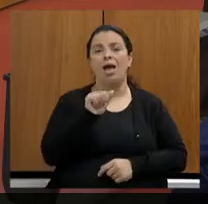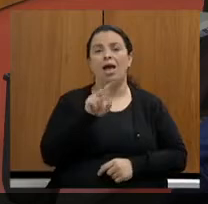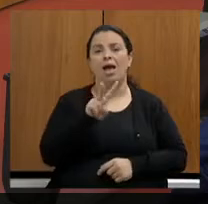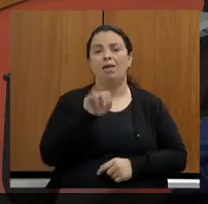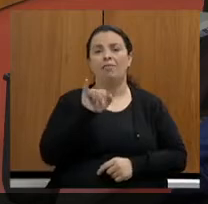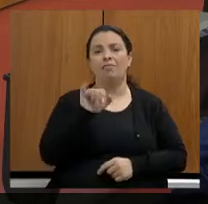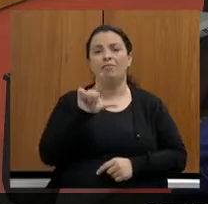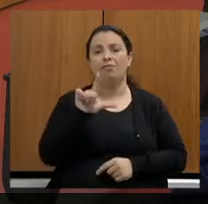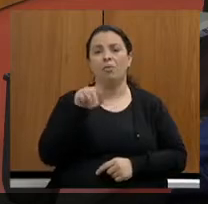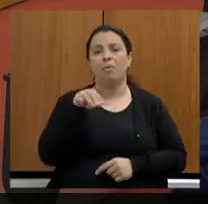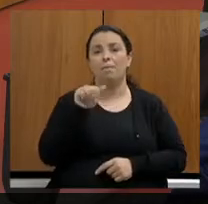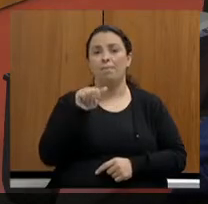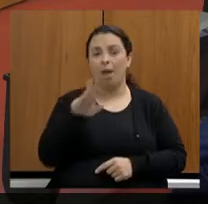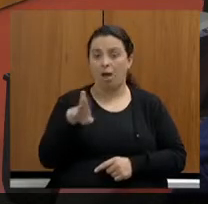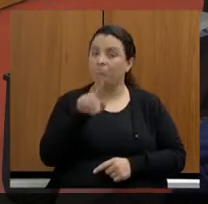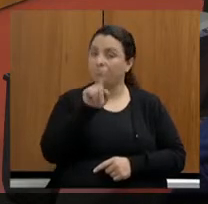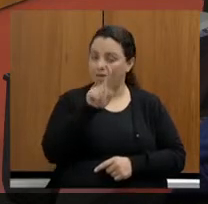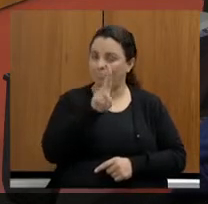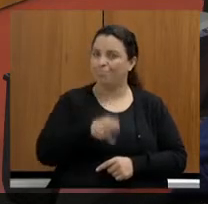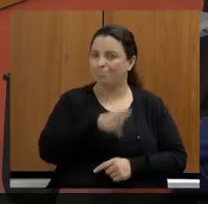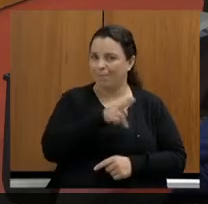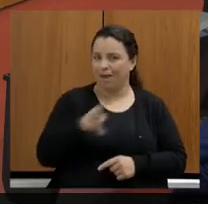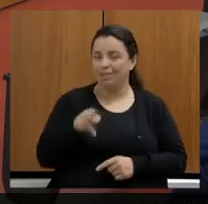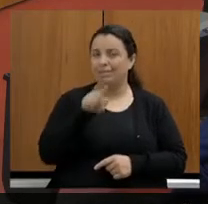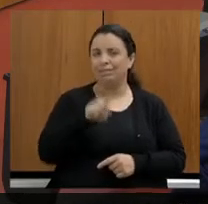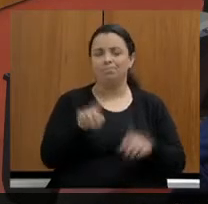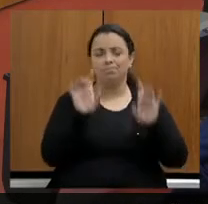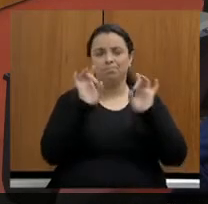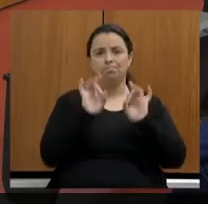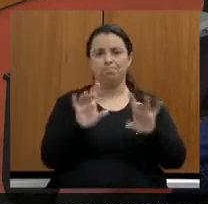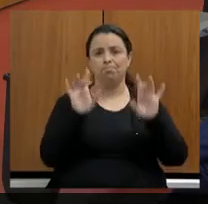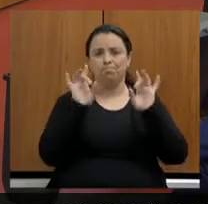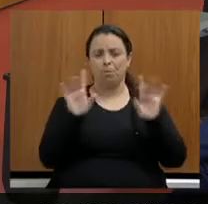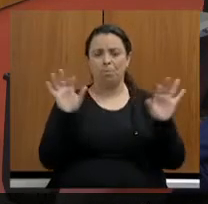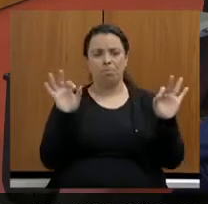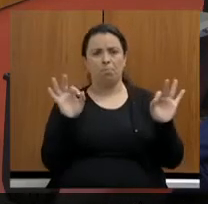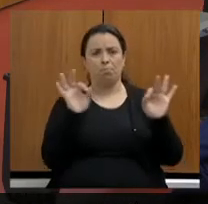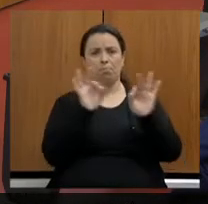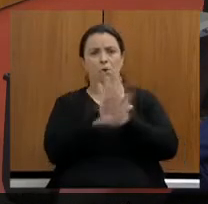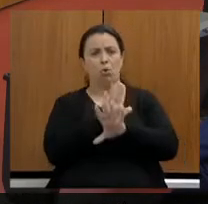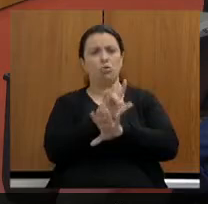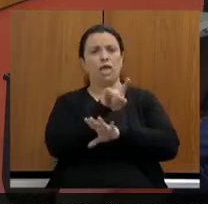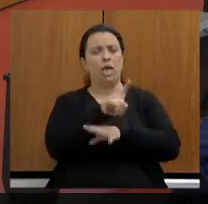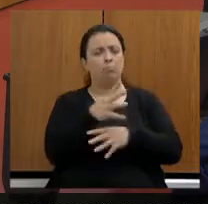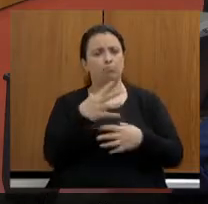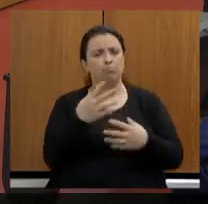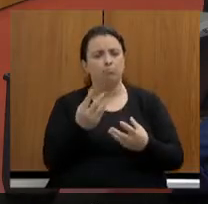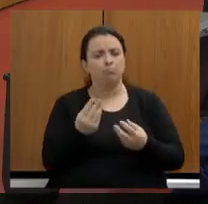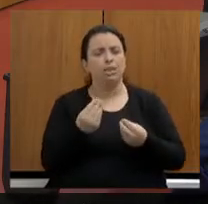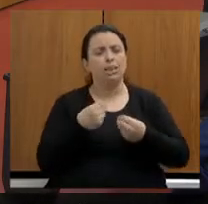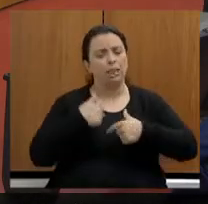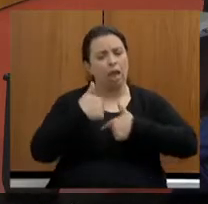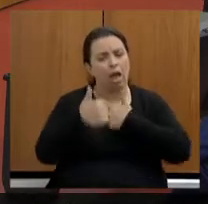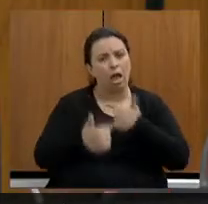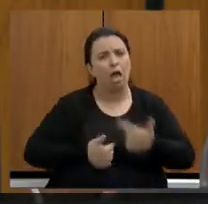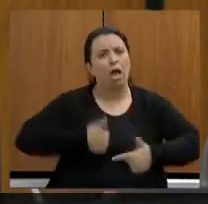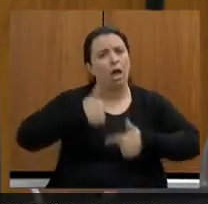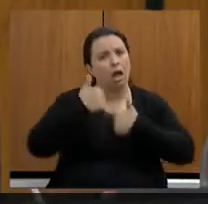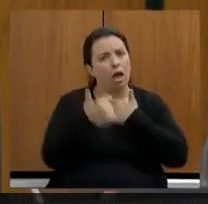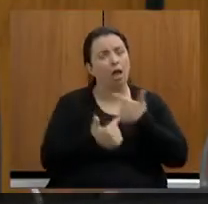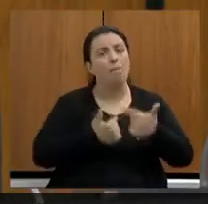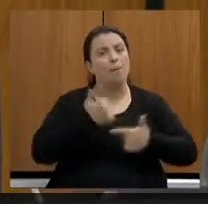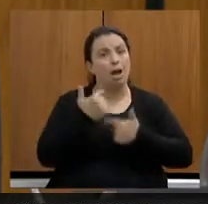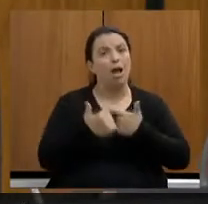homem excepcional extremamente preparado extremamente envolvido dedicado ao